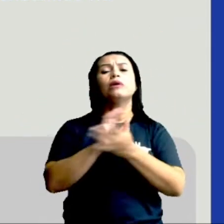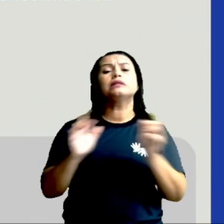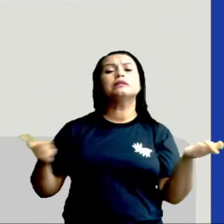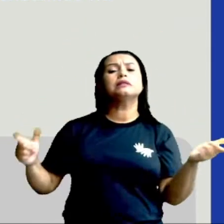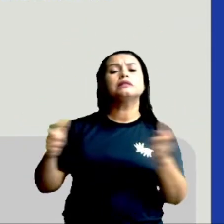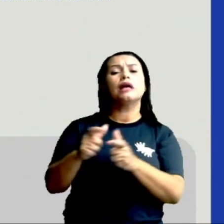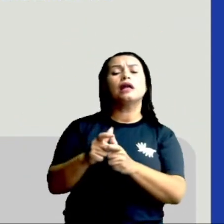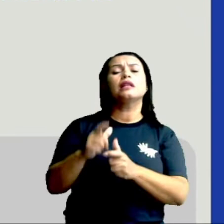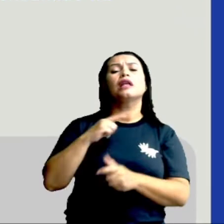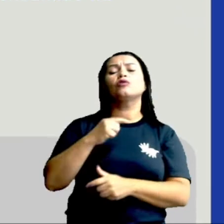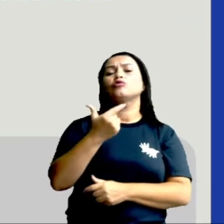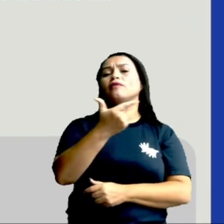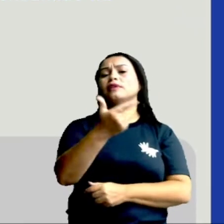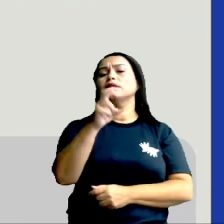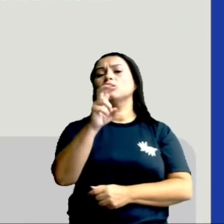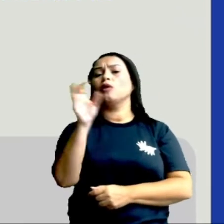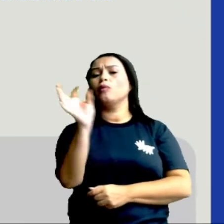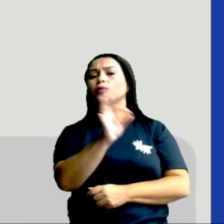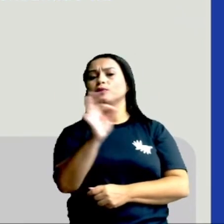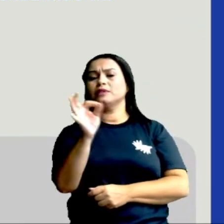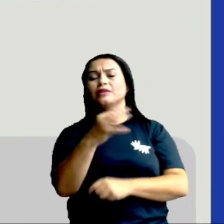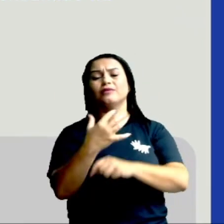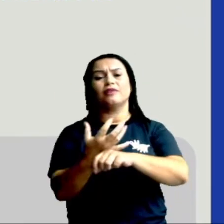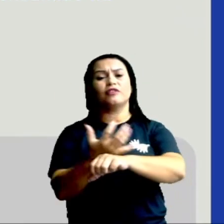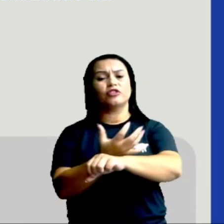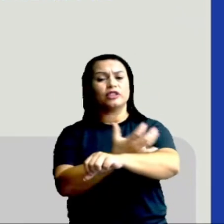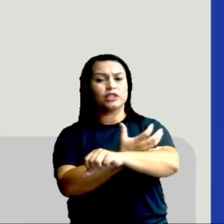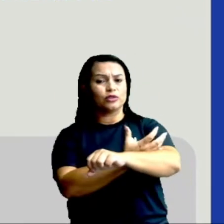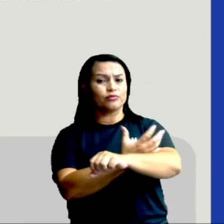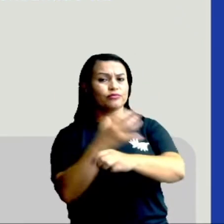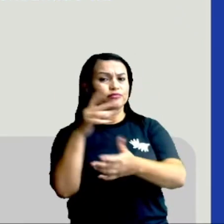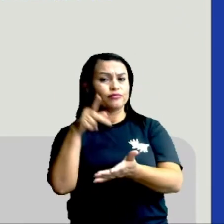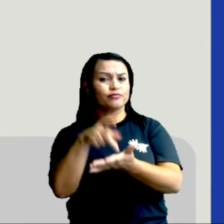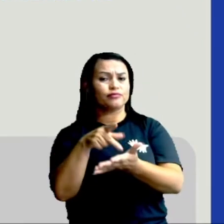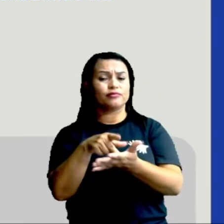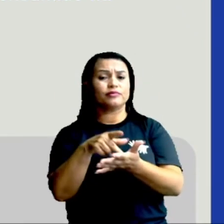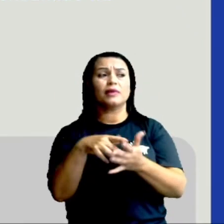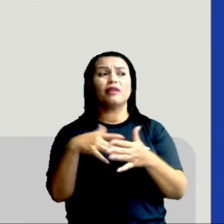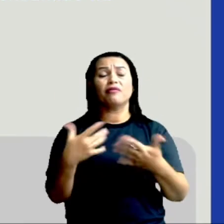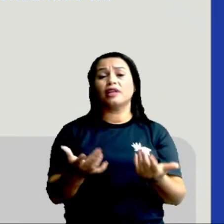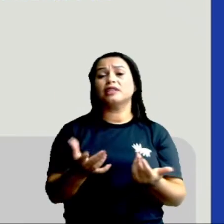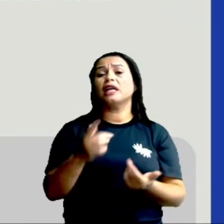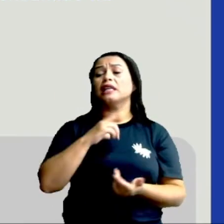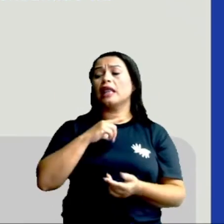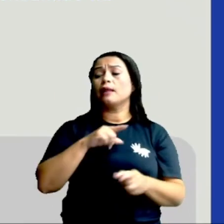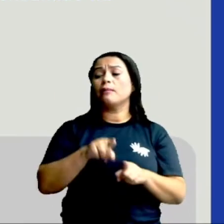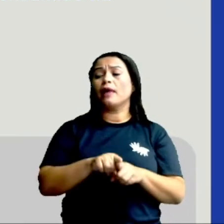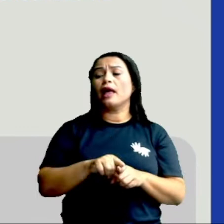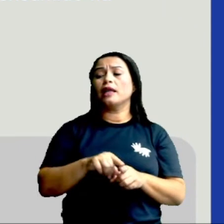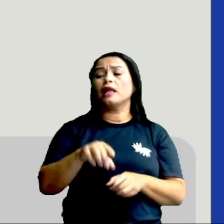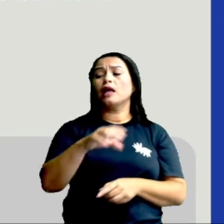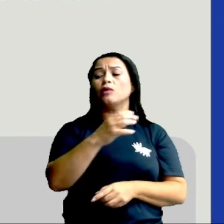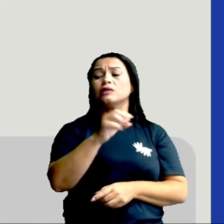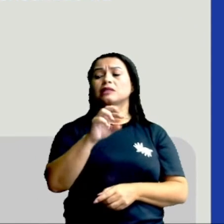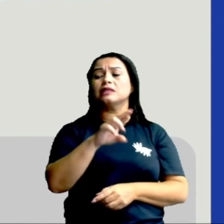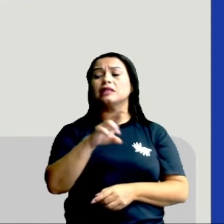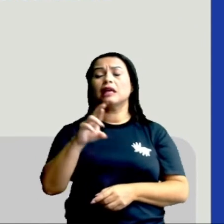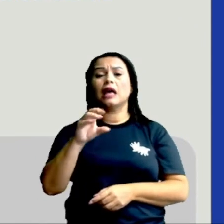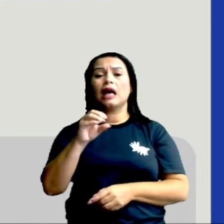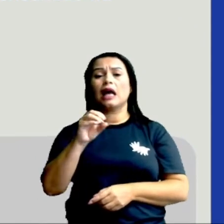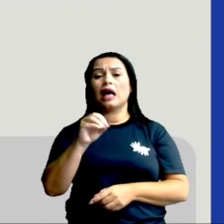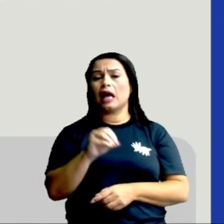de 25% da sua vegetação original. Apesar de o cerrado ser conhecido pelas